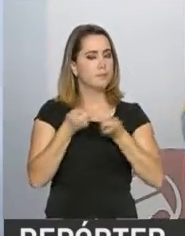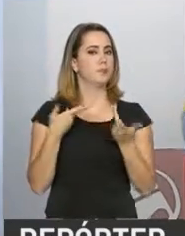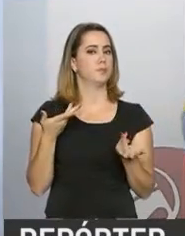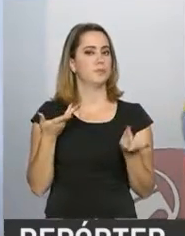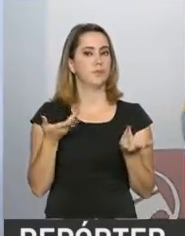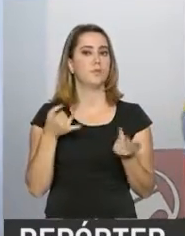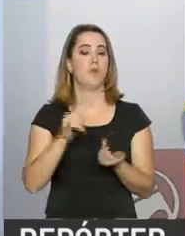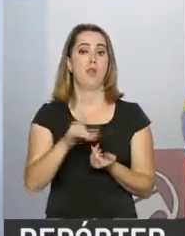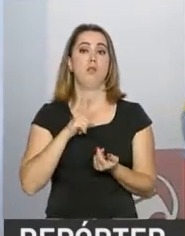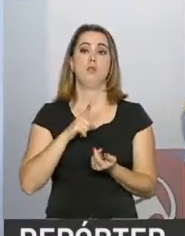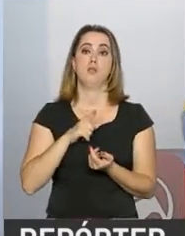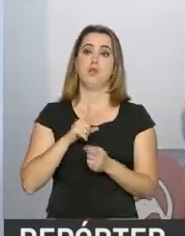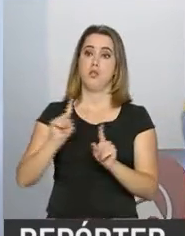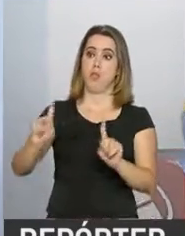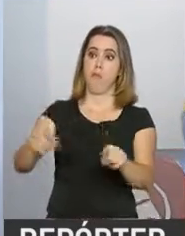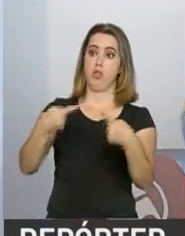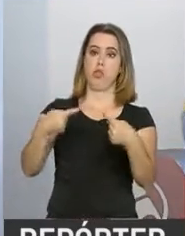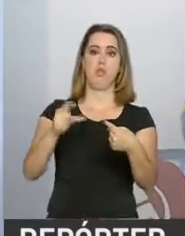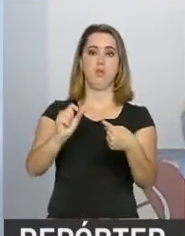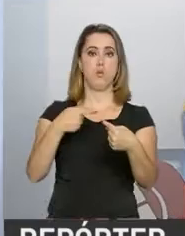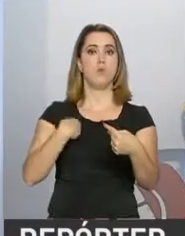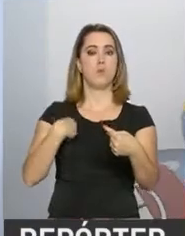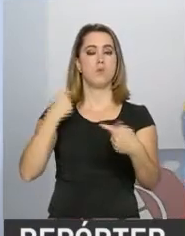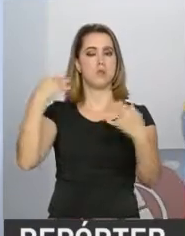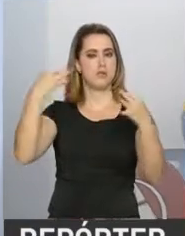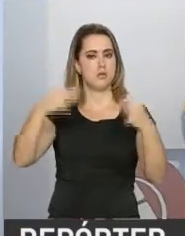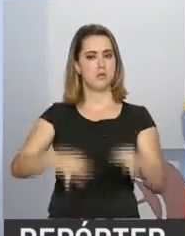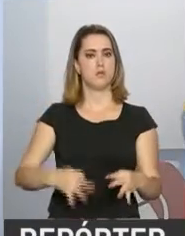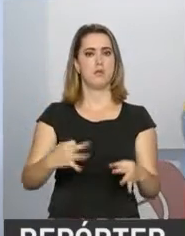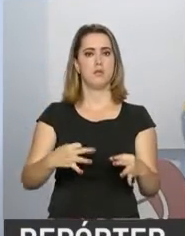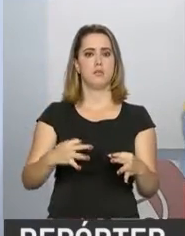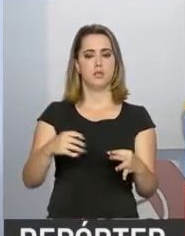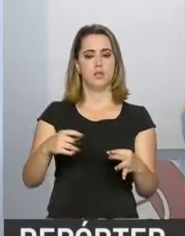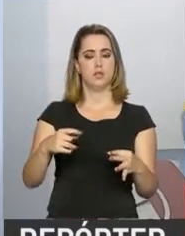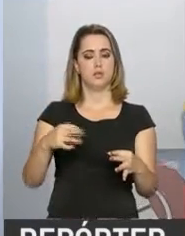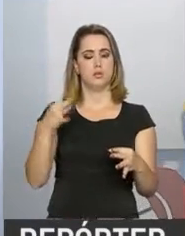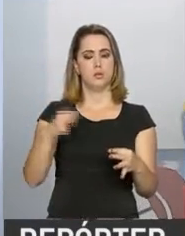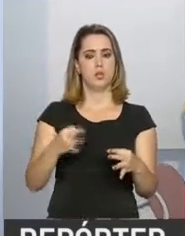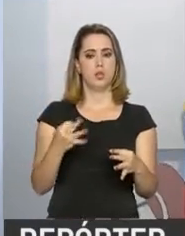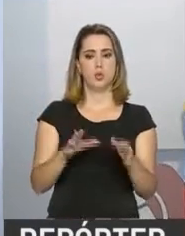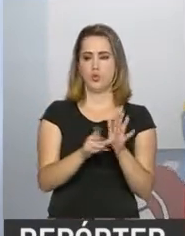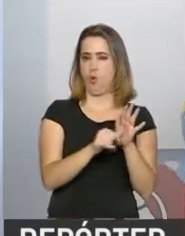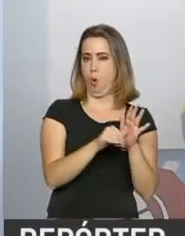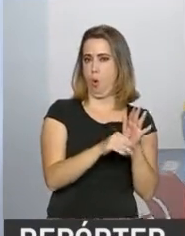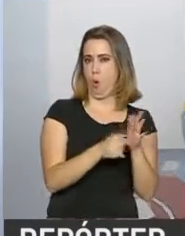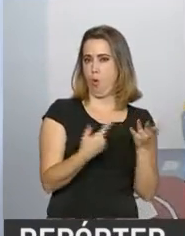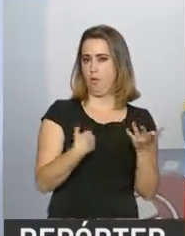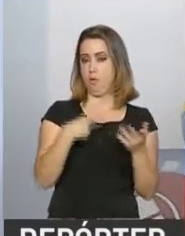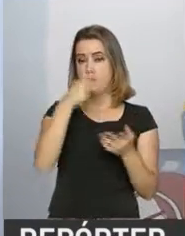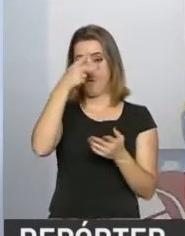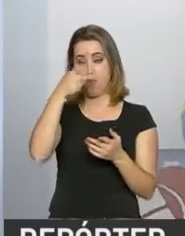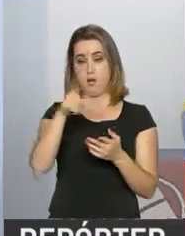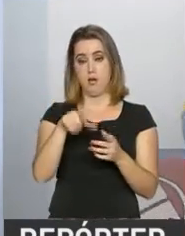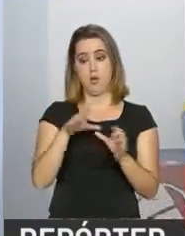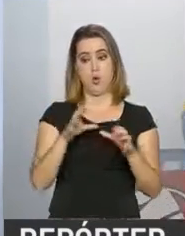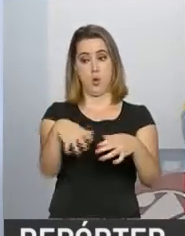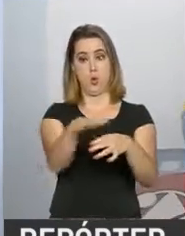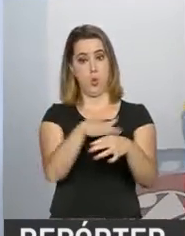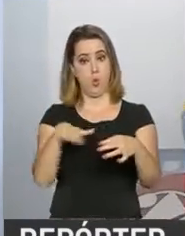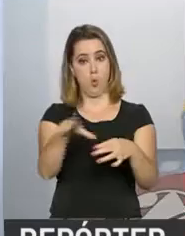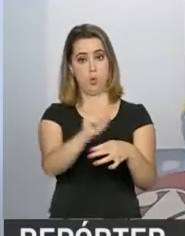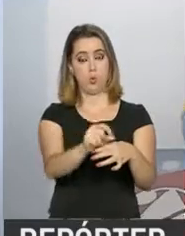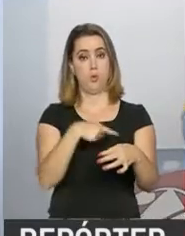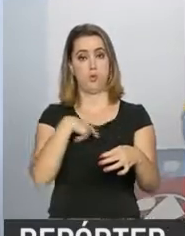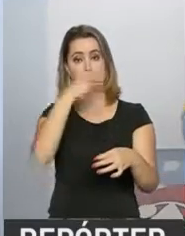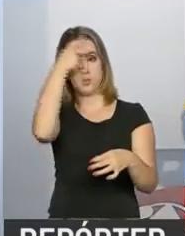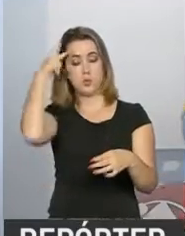houver alguma denúncia efetivamente concreta de algum desvio aí o dedo assusta apartamento auditoria do